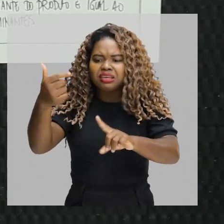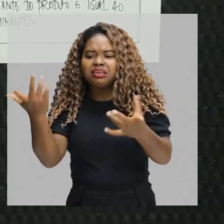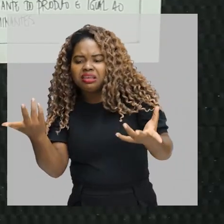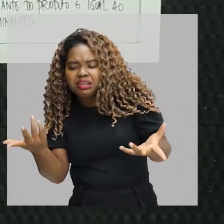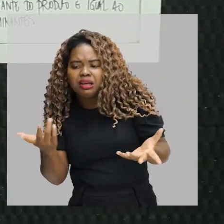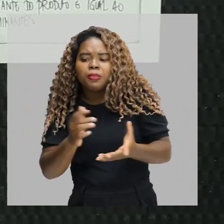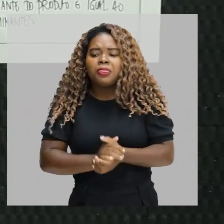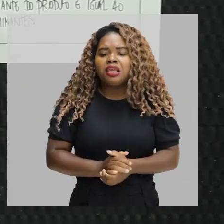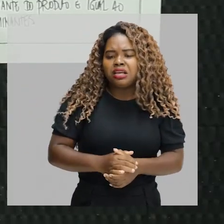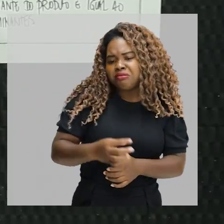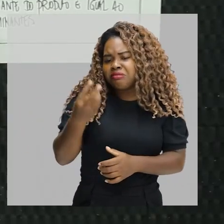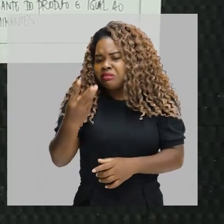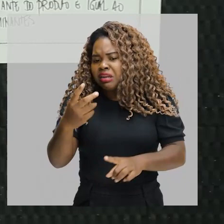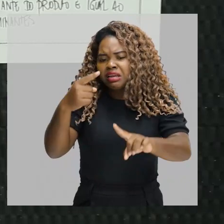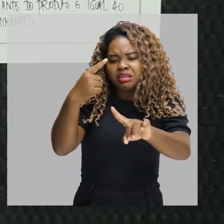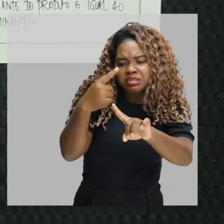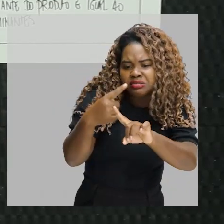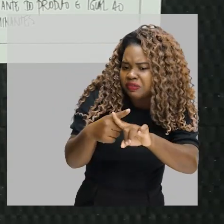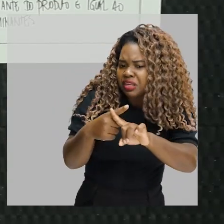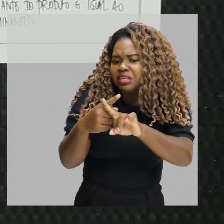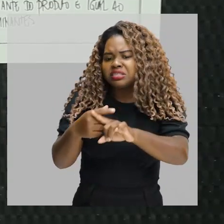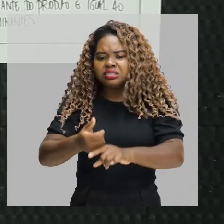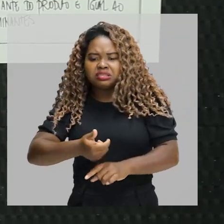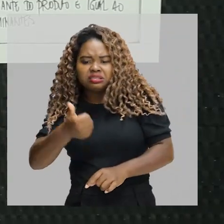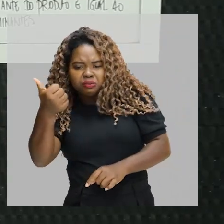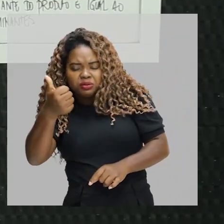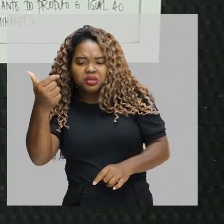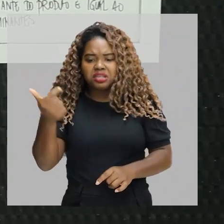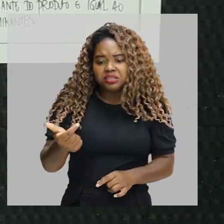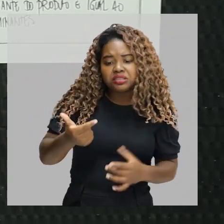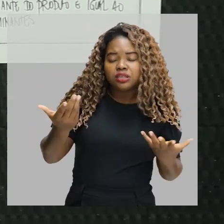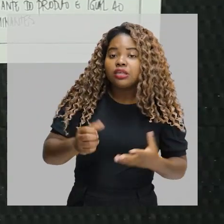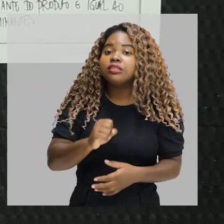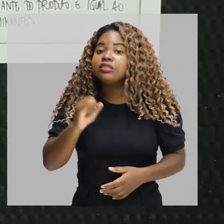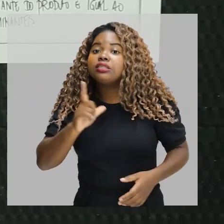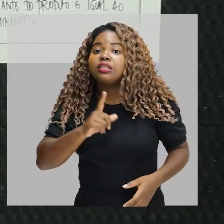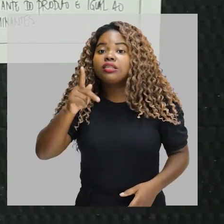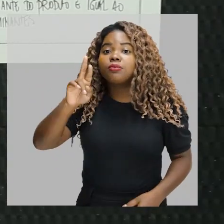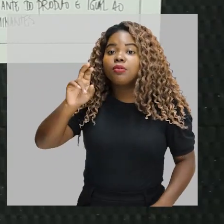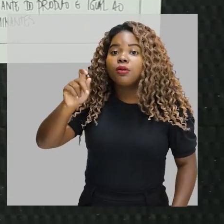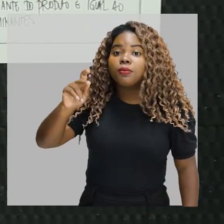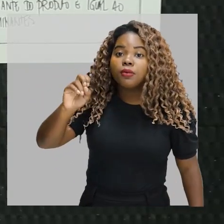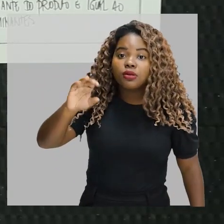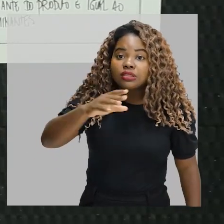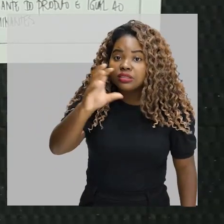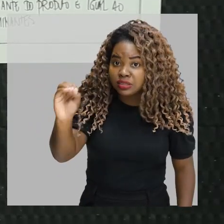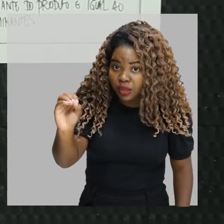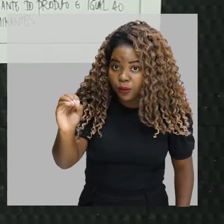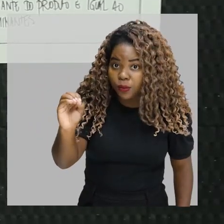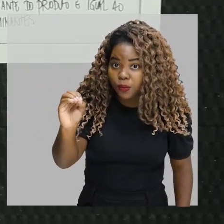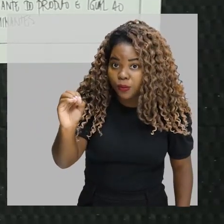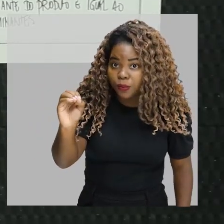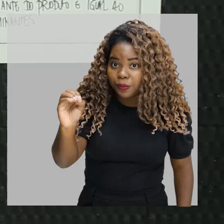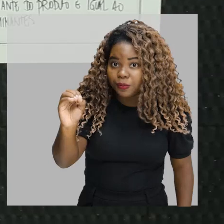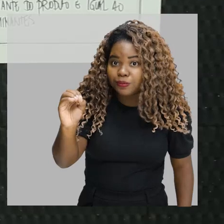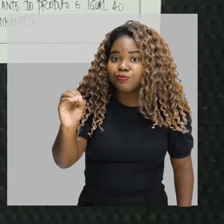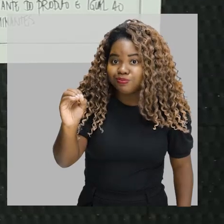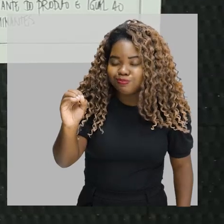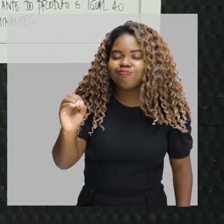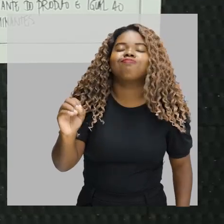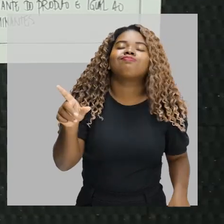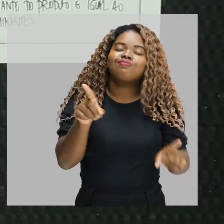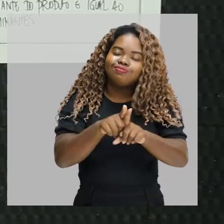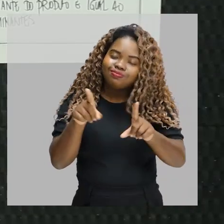da outra, ou a terça parte, tá? Se houver essa proporcionalidade entre linha, então